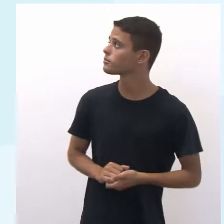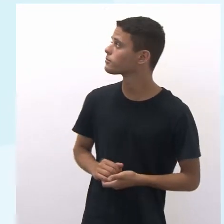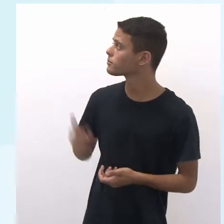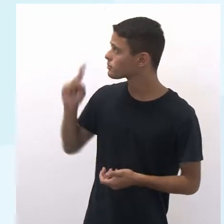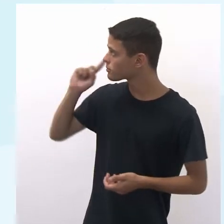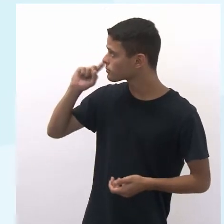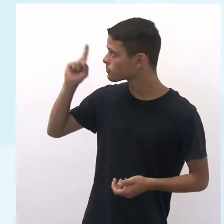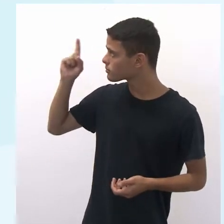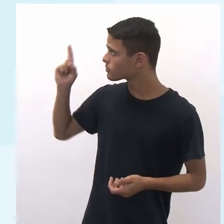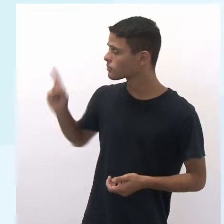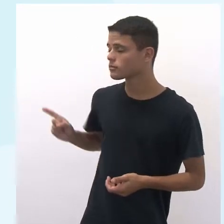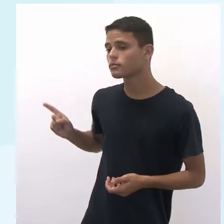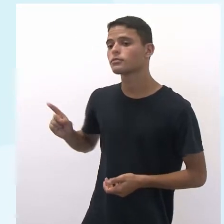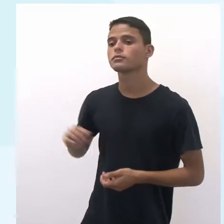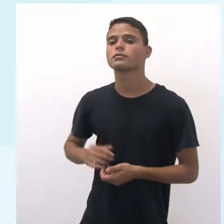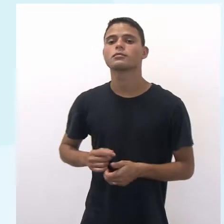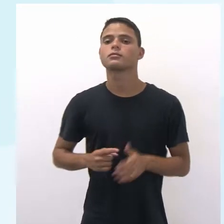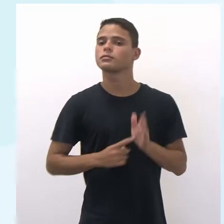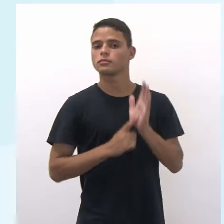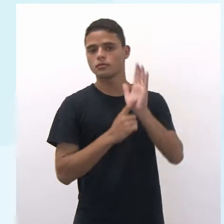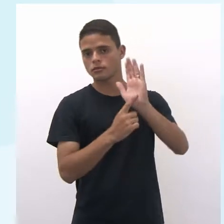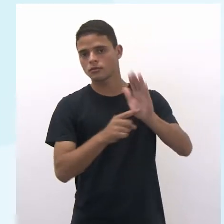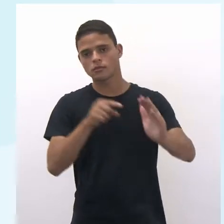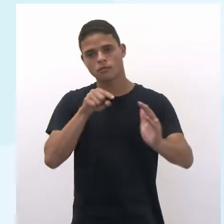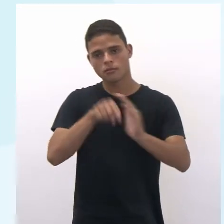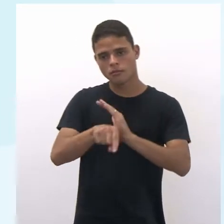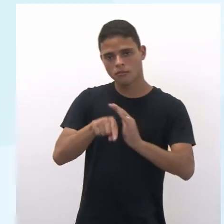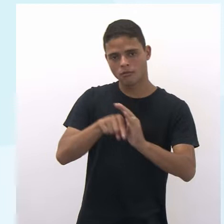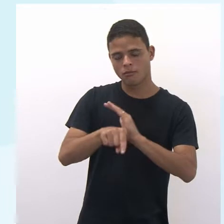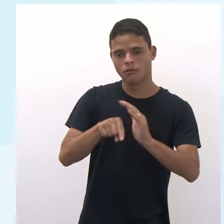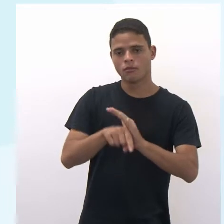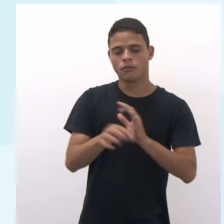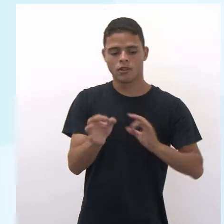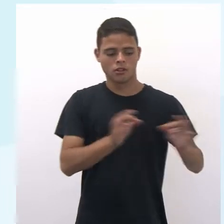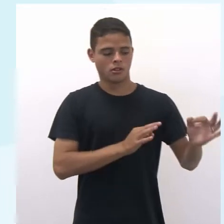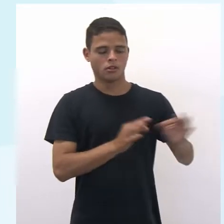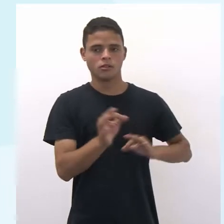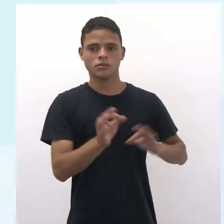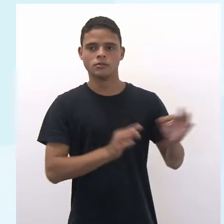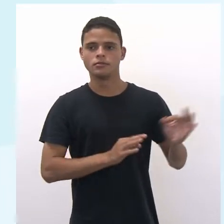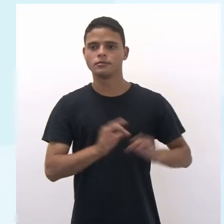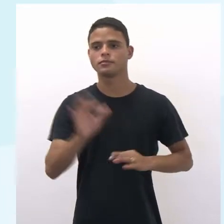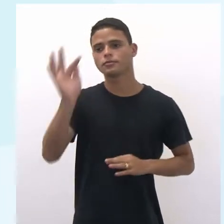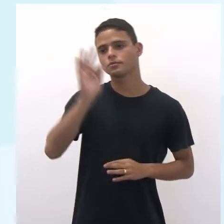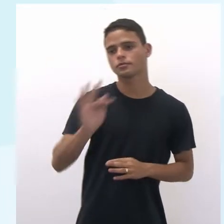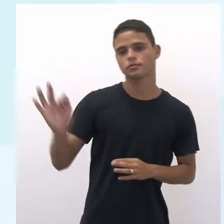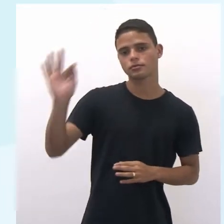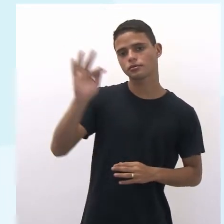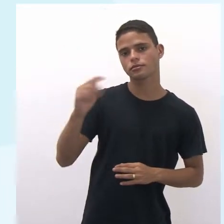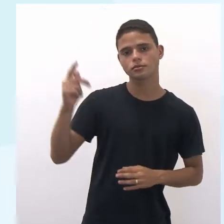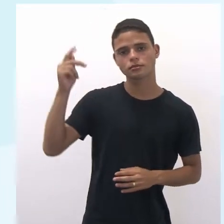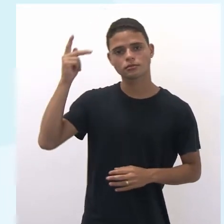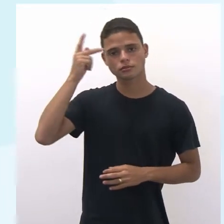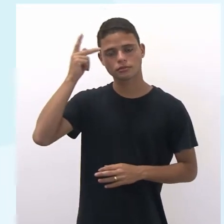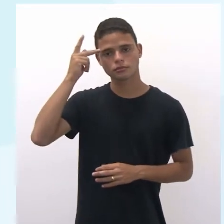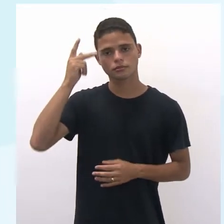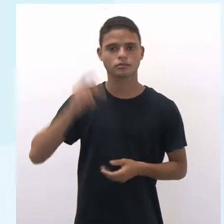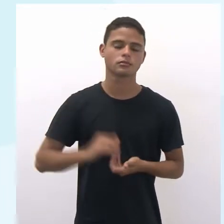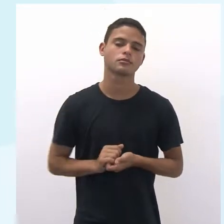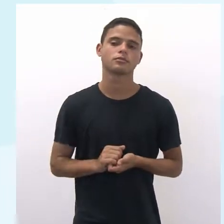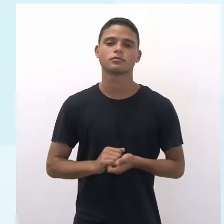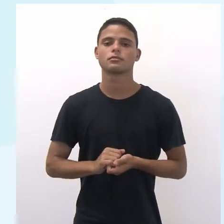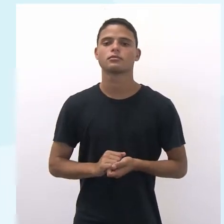Eu vou apresentar para vocês uma pesquisa, né, elaborada pela Universidade de São Paulo. Eu tenho aqui o nome